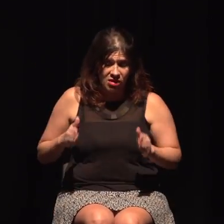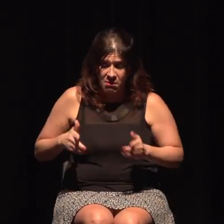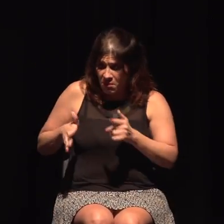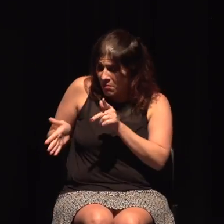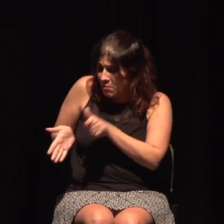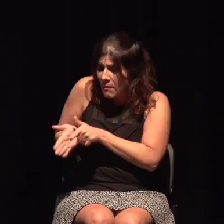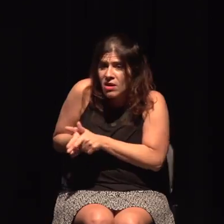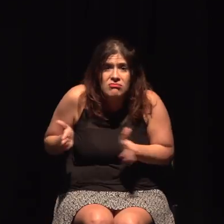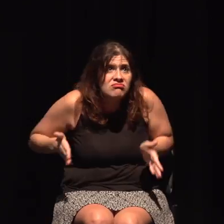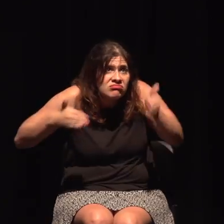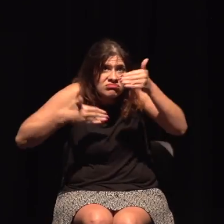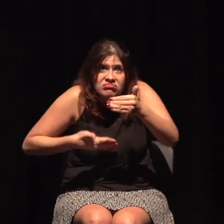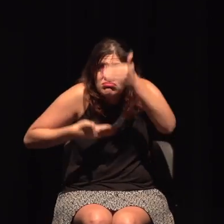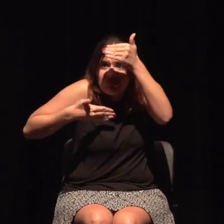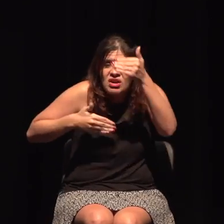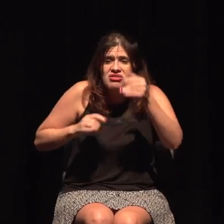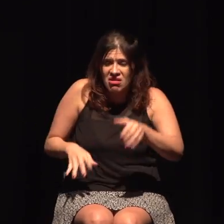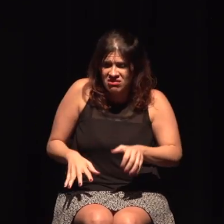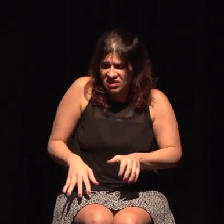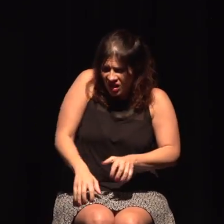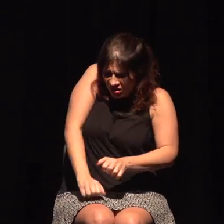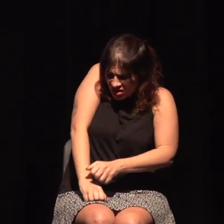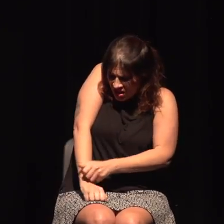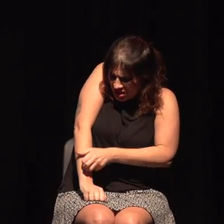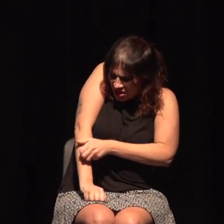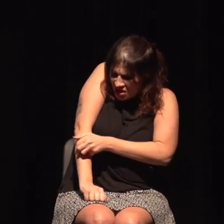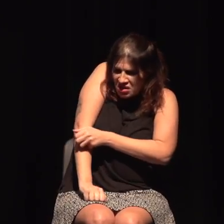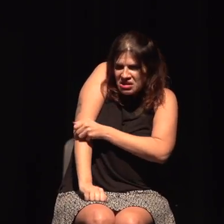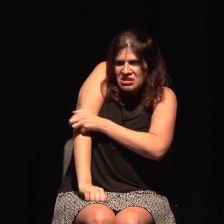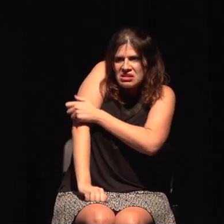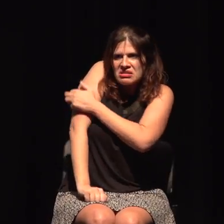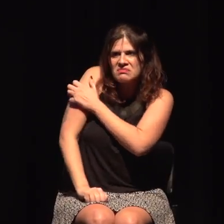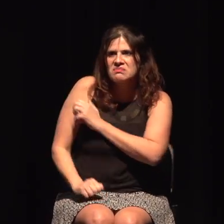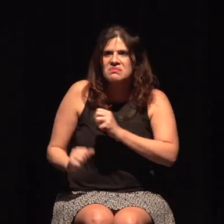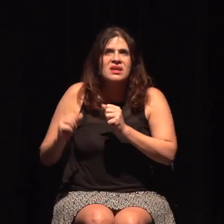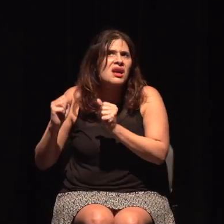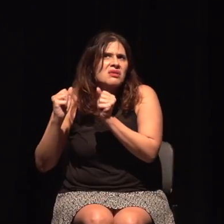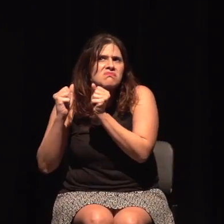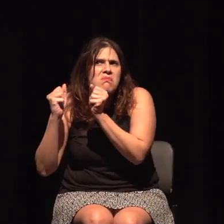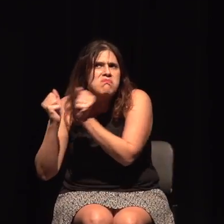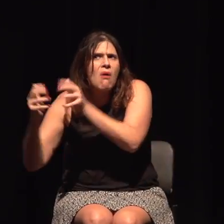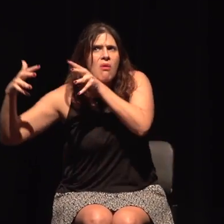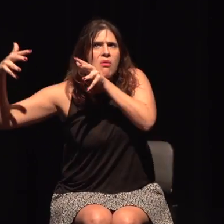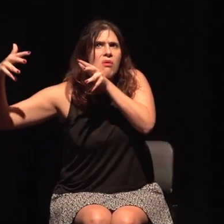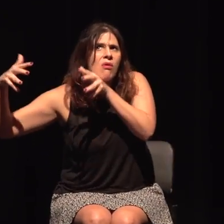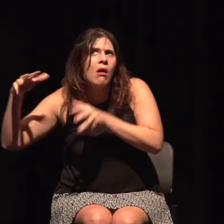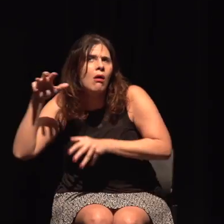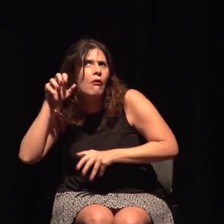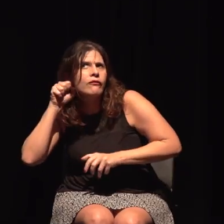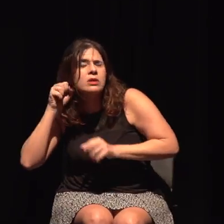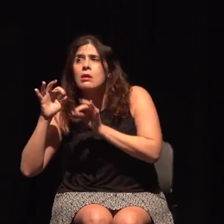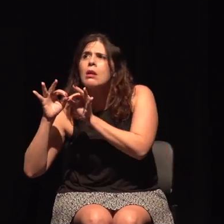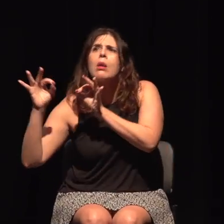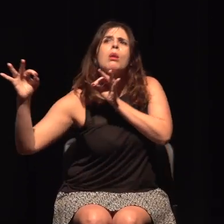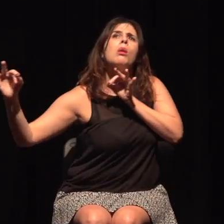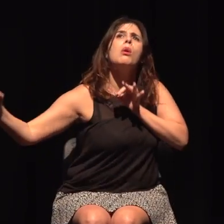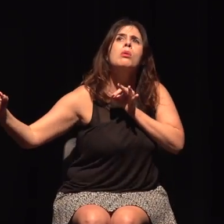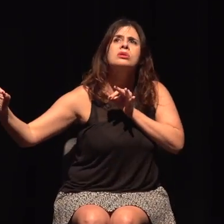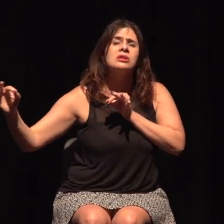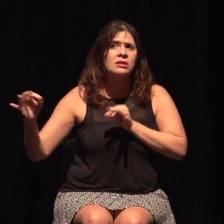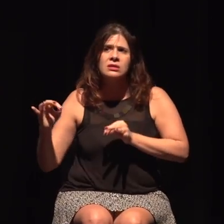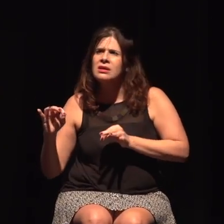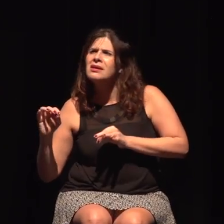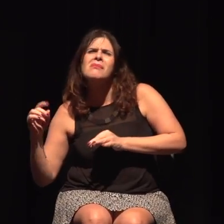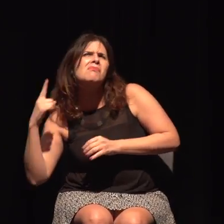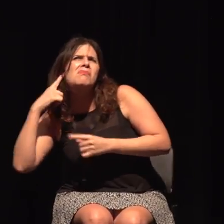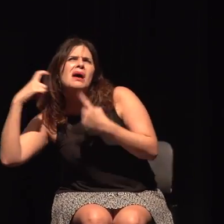fenômenos coabitam, a organização progressiva da vida e uma absoluta gangrena. As explosões poderão ser ouvidas a uma distância de, as